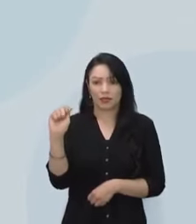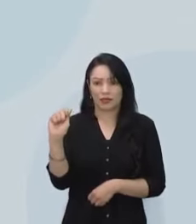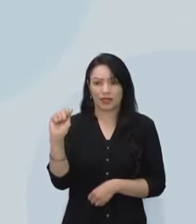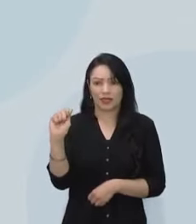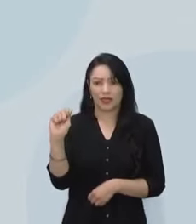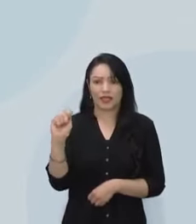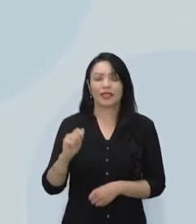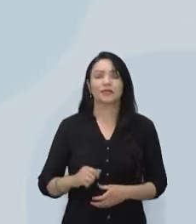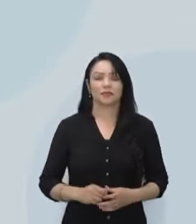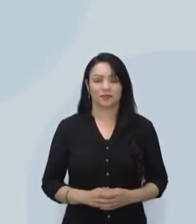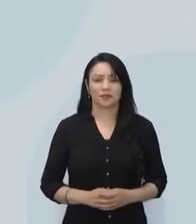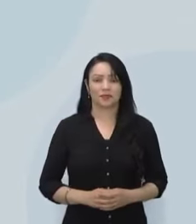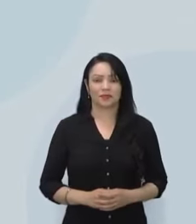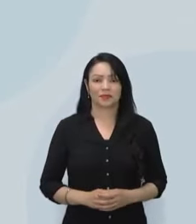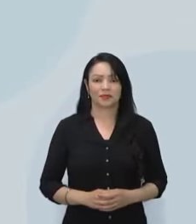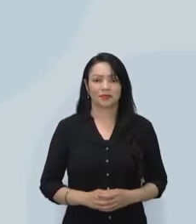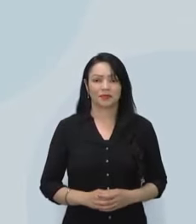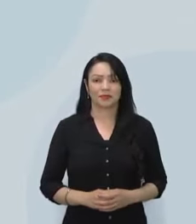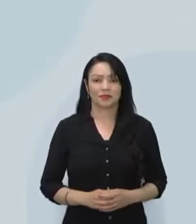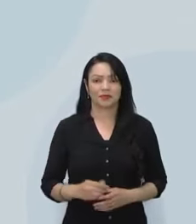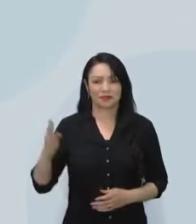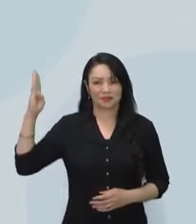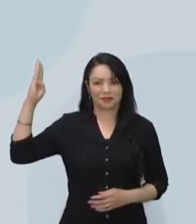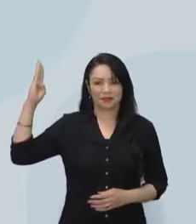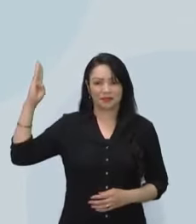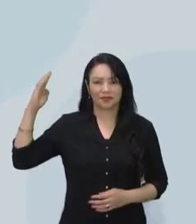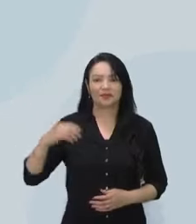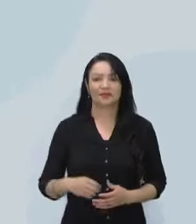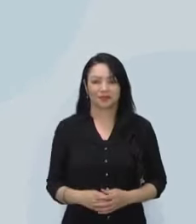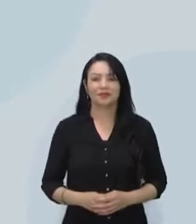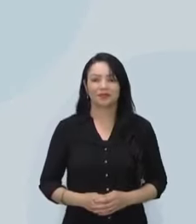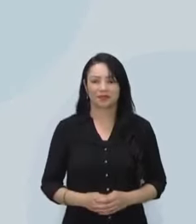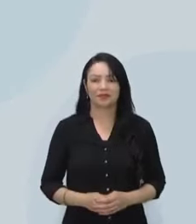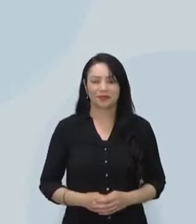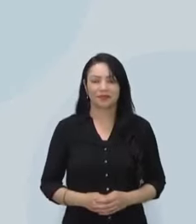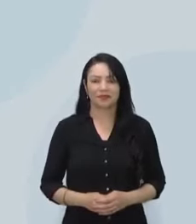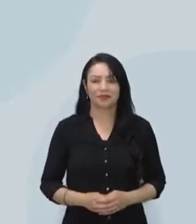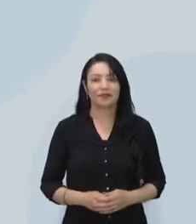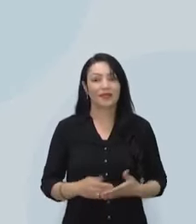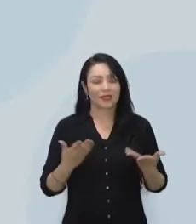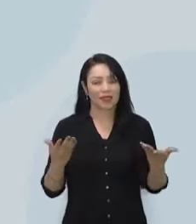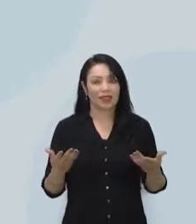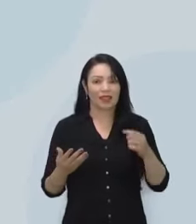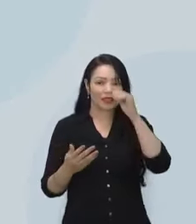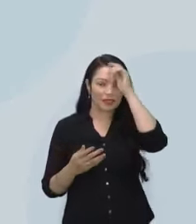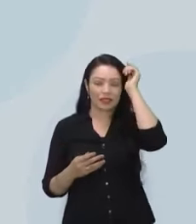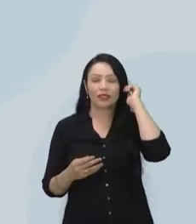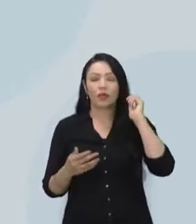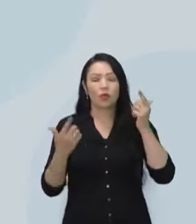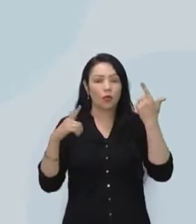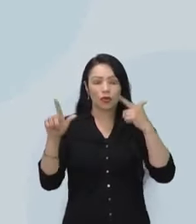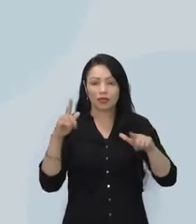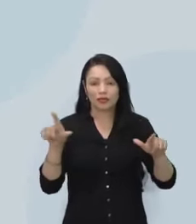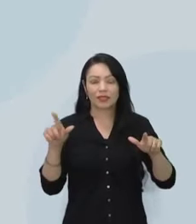língua portuguesa, a habilidade 4, descritor A, né? A habilidade 4, ela está aí subdividida em algumas